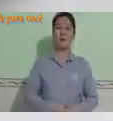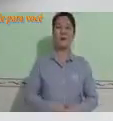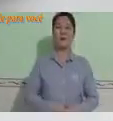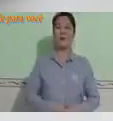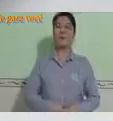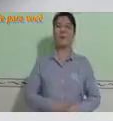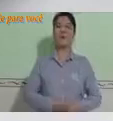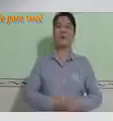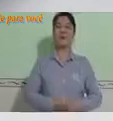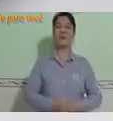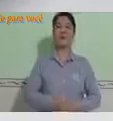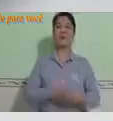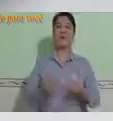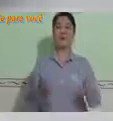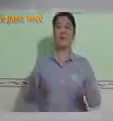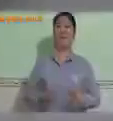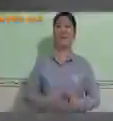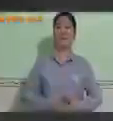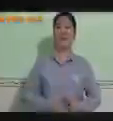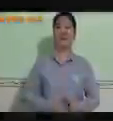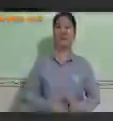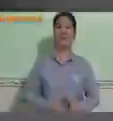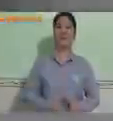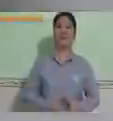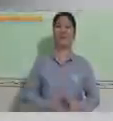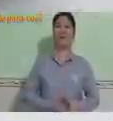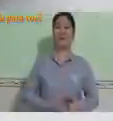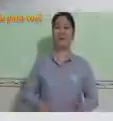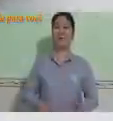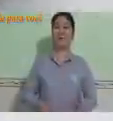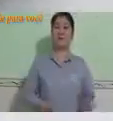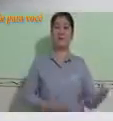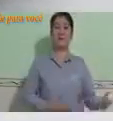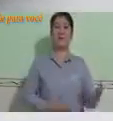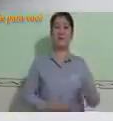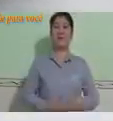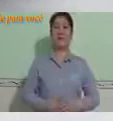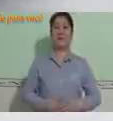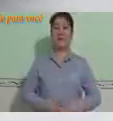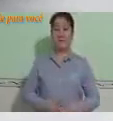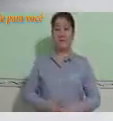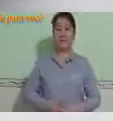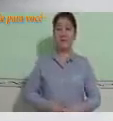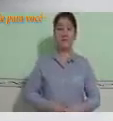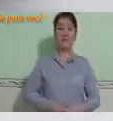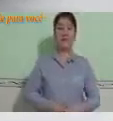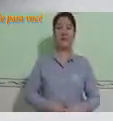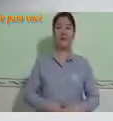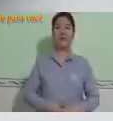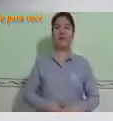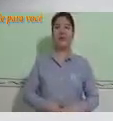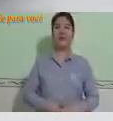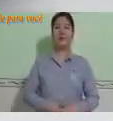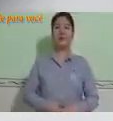NDROMEDAFADIGSRO e acento circunflexo NCA. O tratamento para a síndrome da fadiga crônica deve ser orientado para diminuir os sintomas